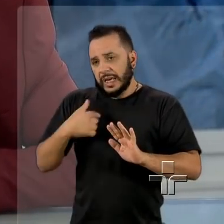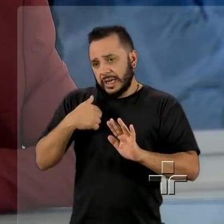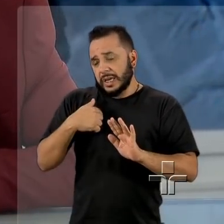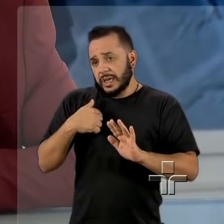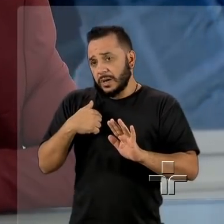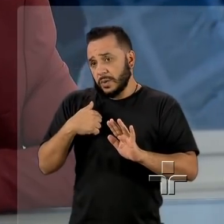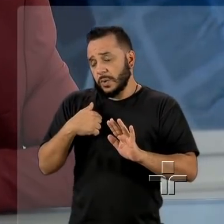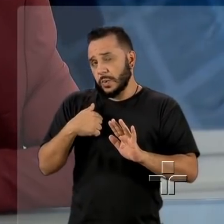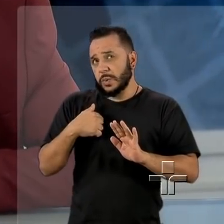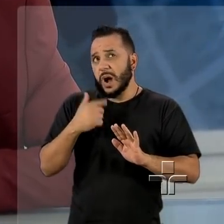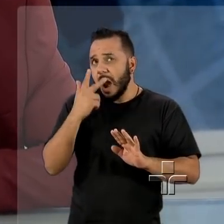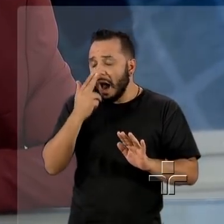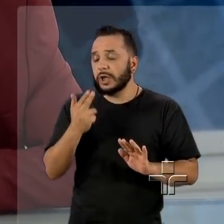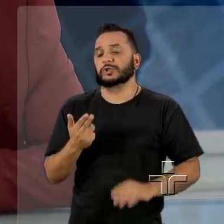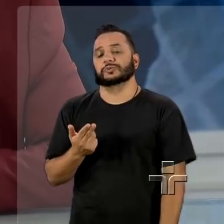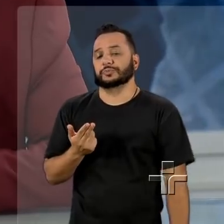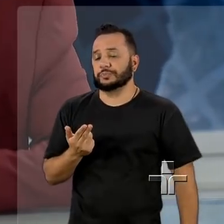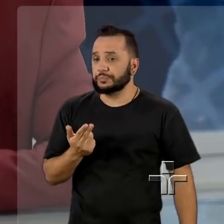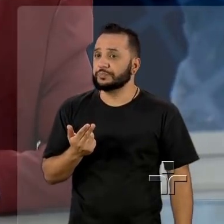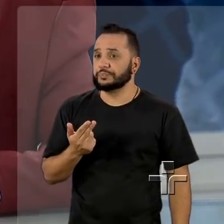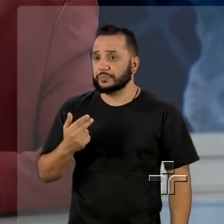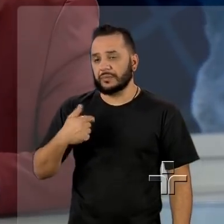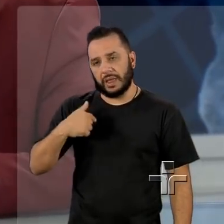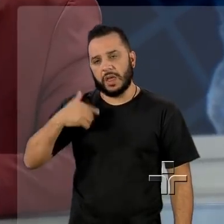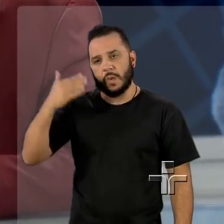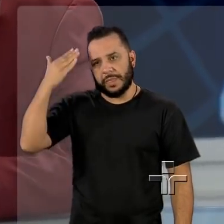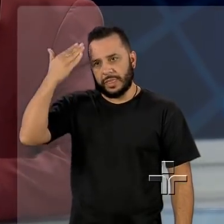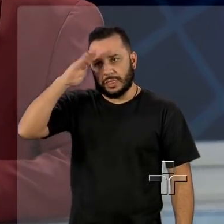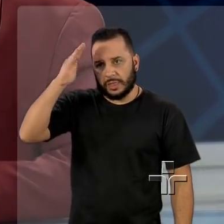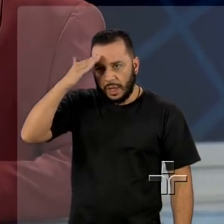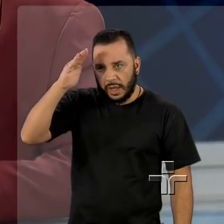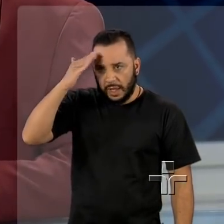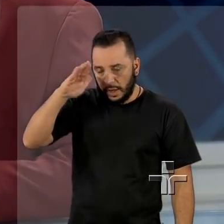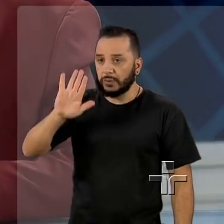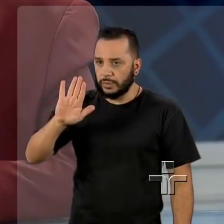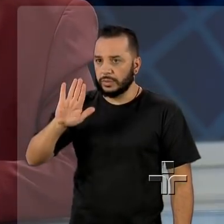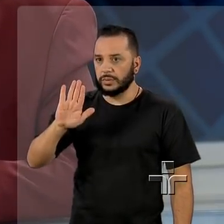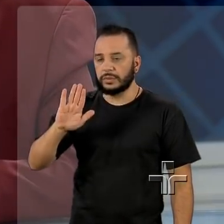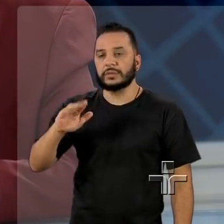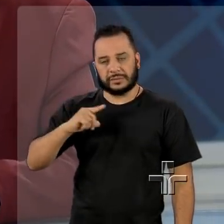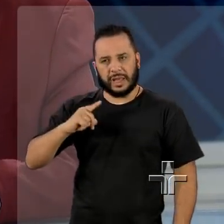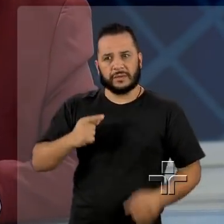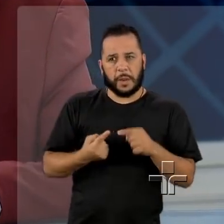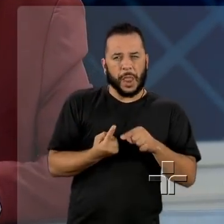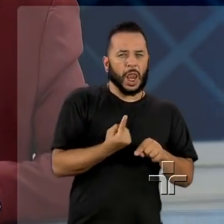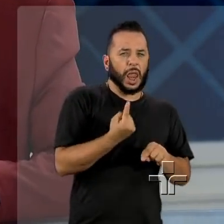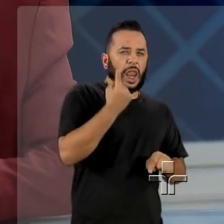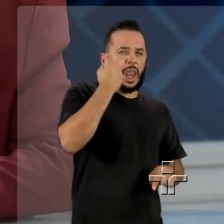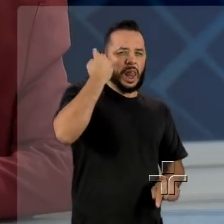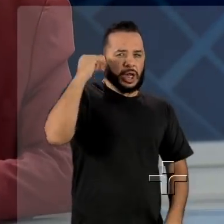Então precisa isso, precisa tomar conta das fronteiras por causa da droga. Ninguém vai invadir o Brasil.